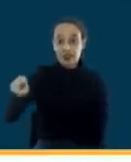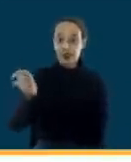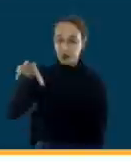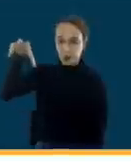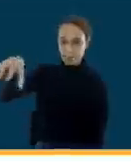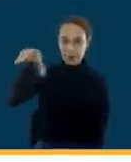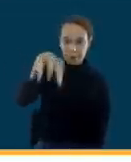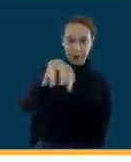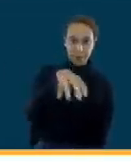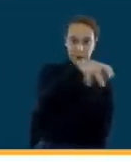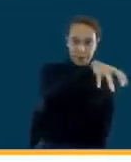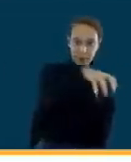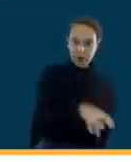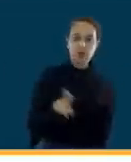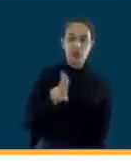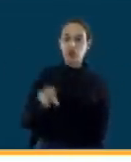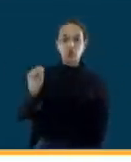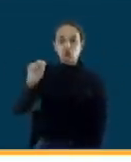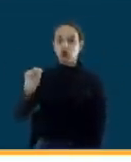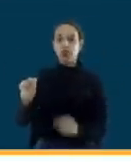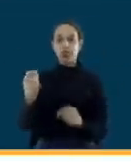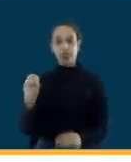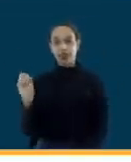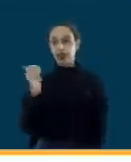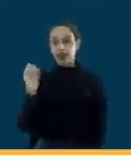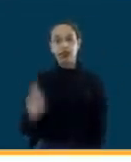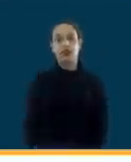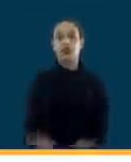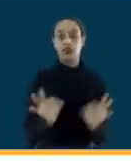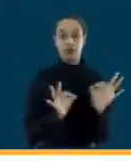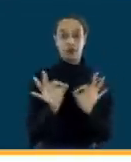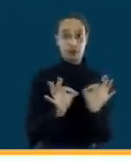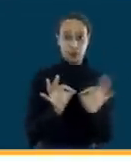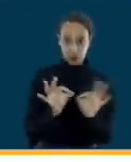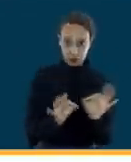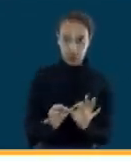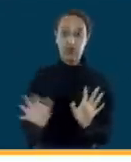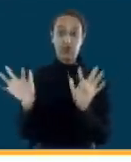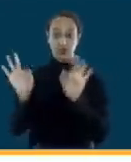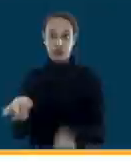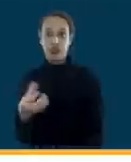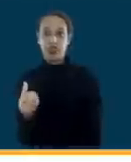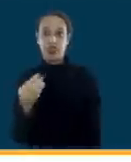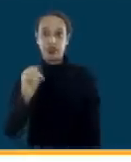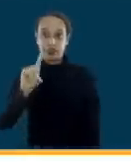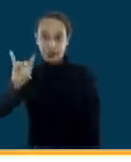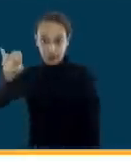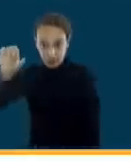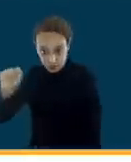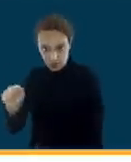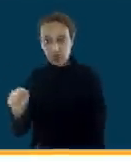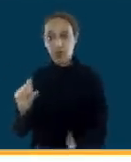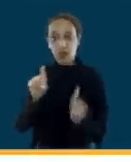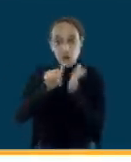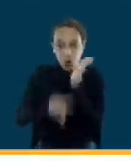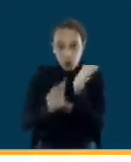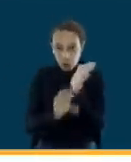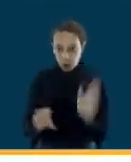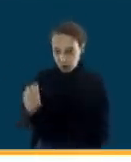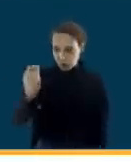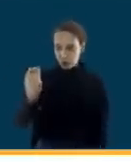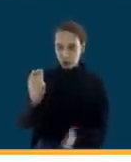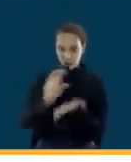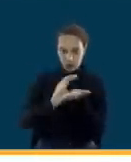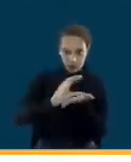os 80. Ele reprograma ao fim de 60 dias esses 30 que sobraram para o inciso 3. E os estados podem,